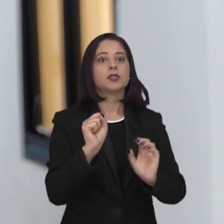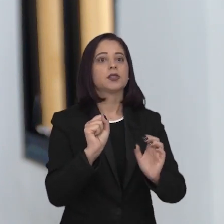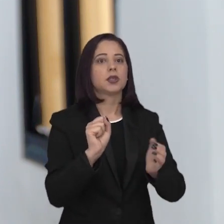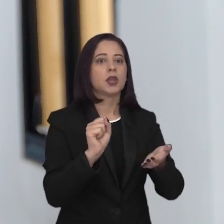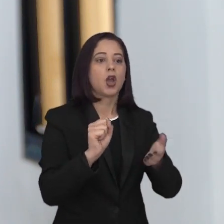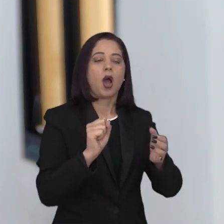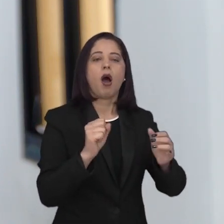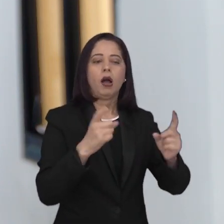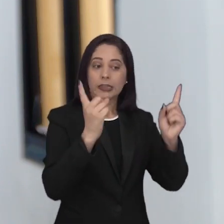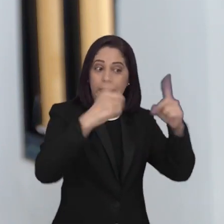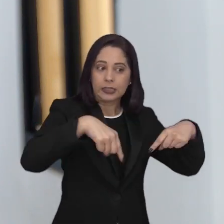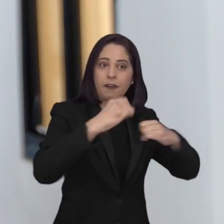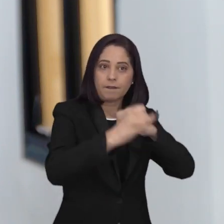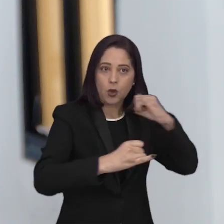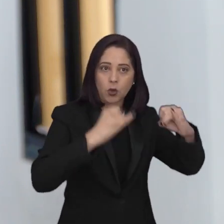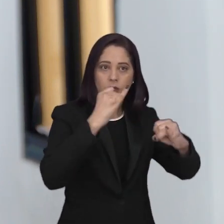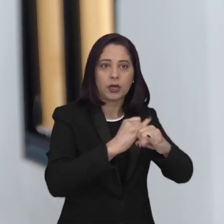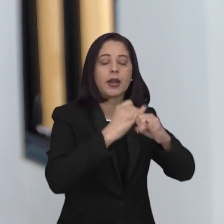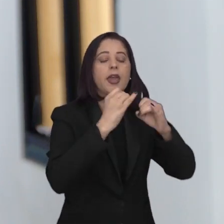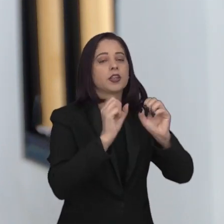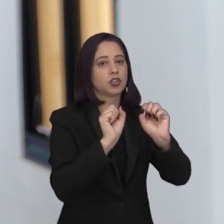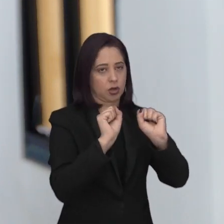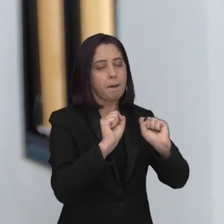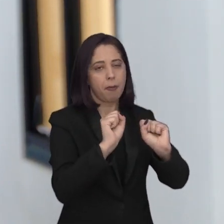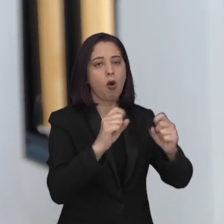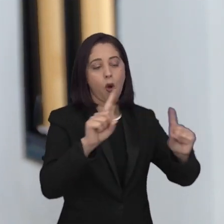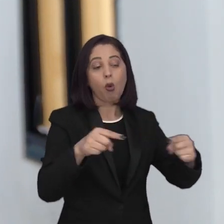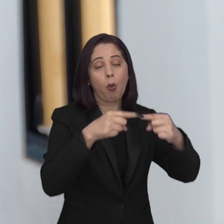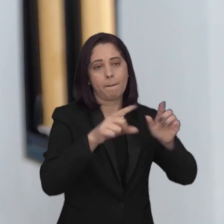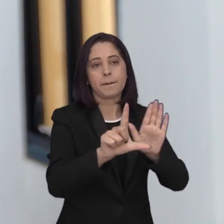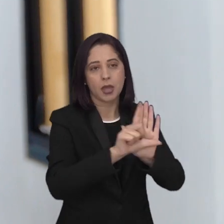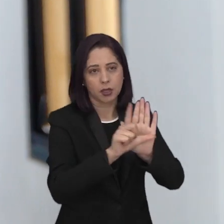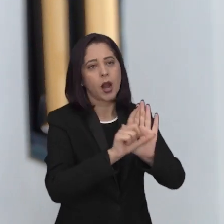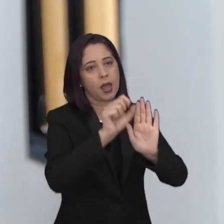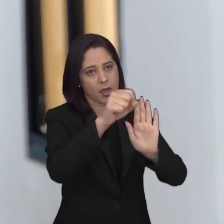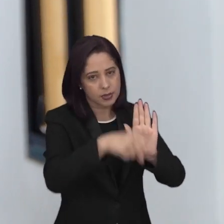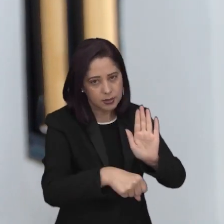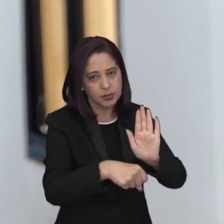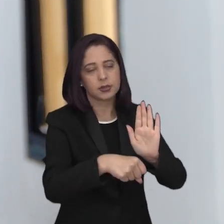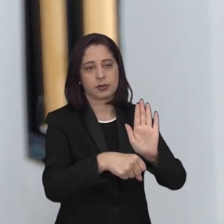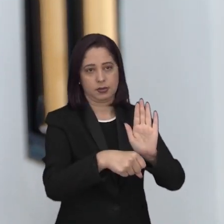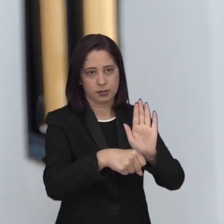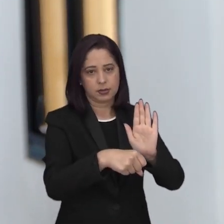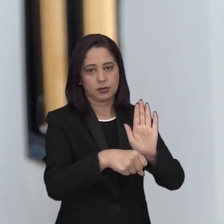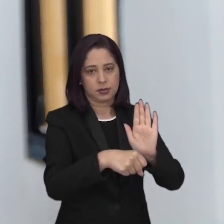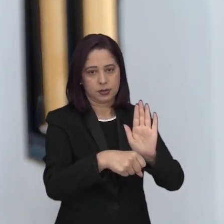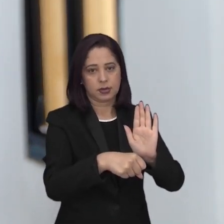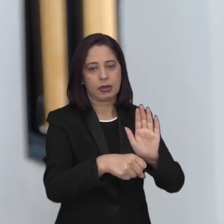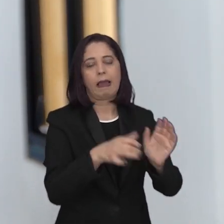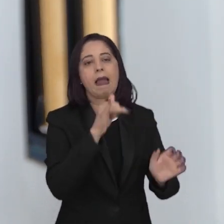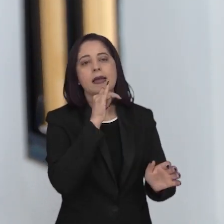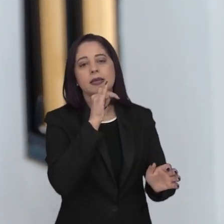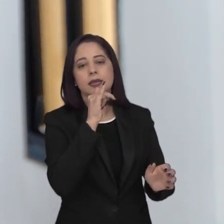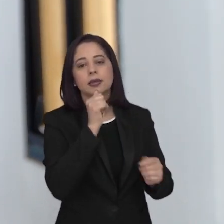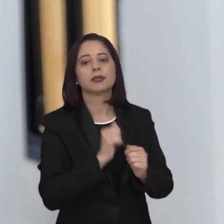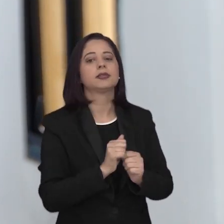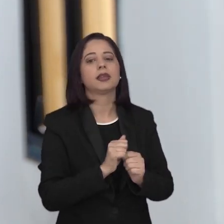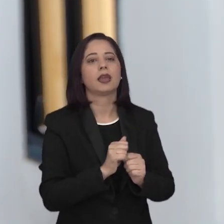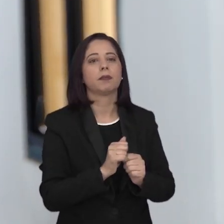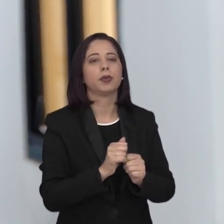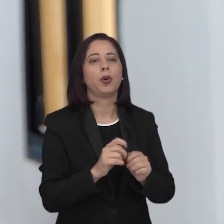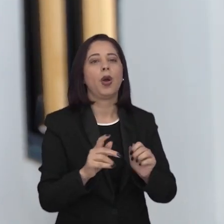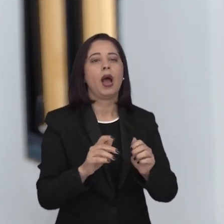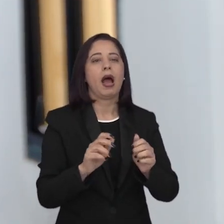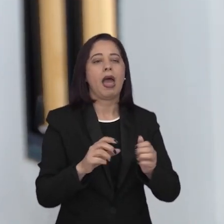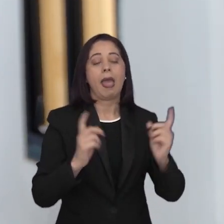autorizam esses jogos eletrônicos que nós temos visto na televisão, cujos resultados estão atrelados a um evento público